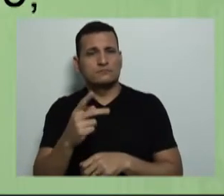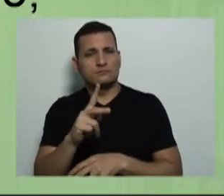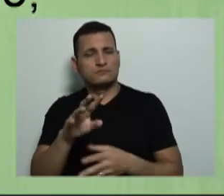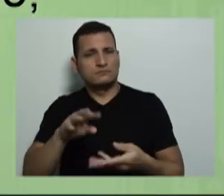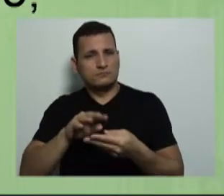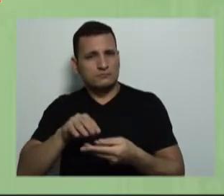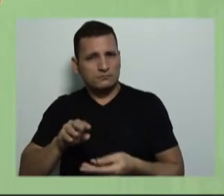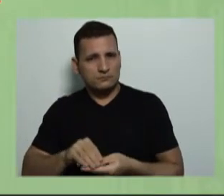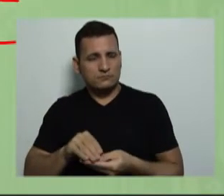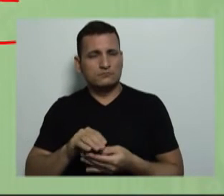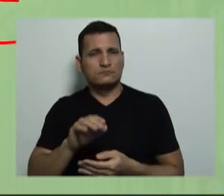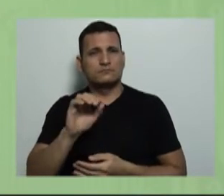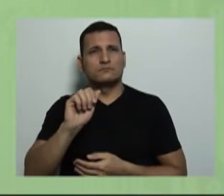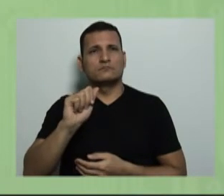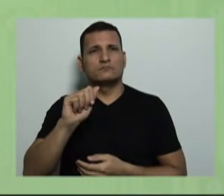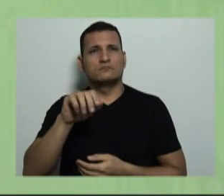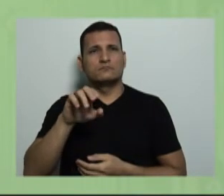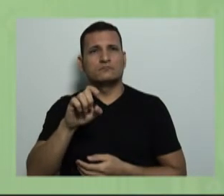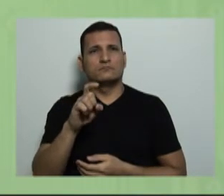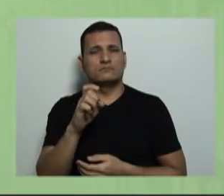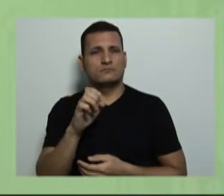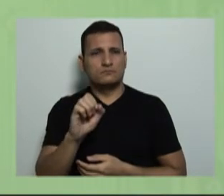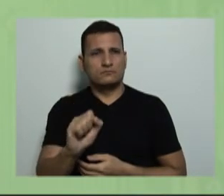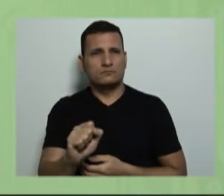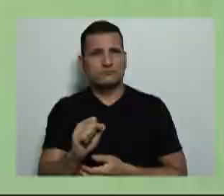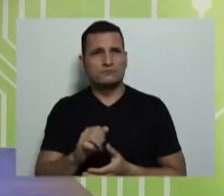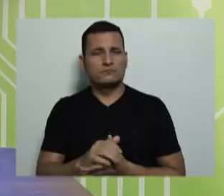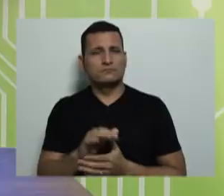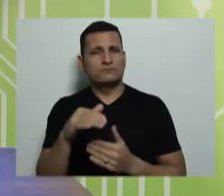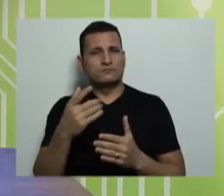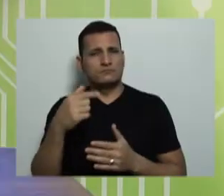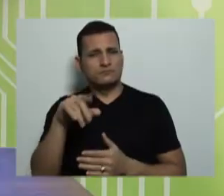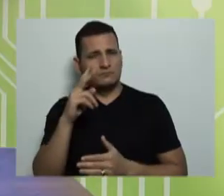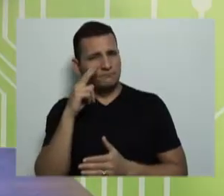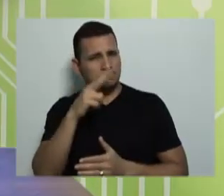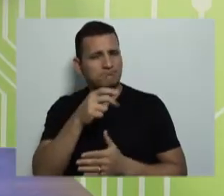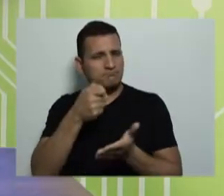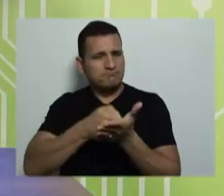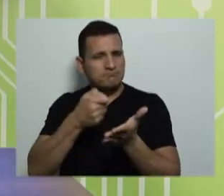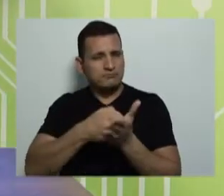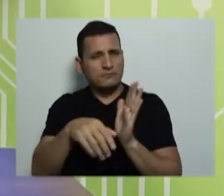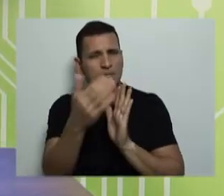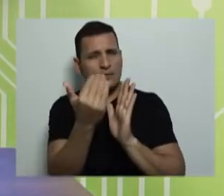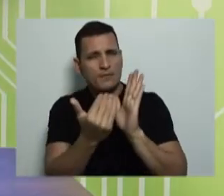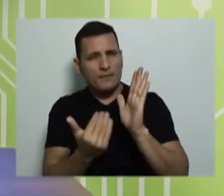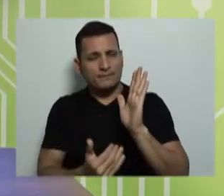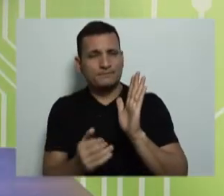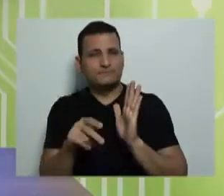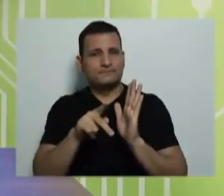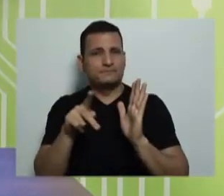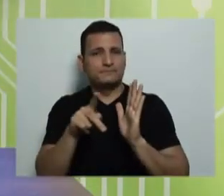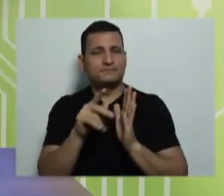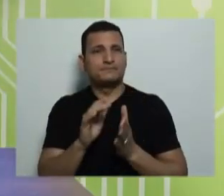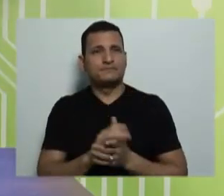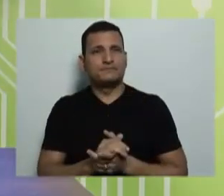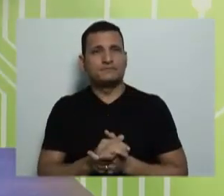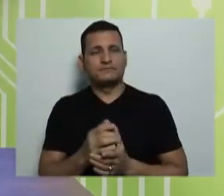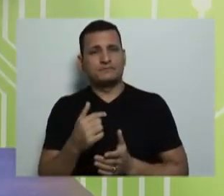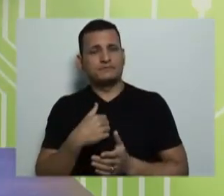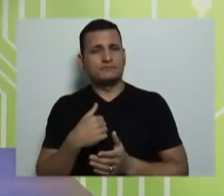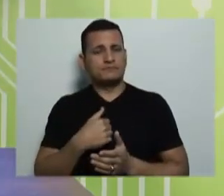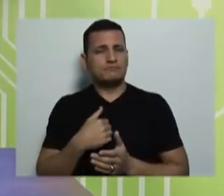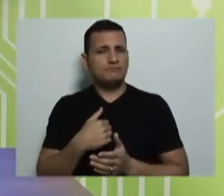anexos. Então, pessoal, vejam quantas obrigações. Eu gostaria de destacar que a